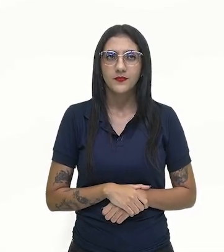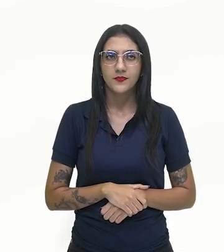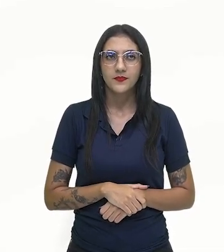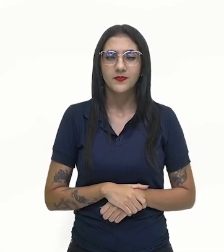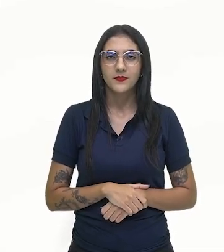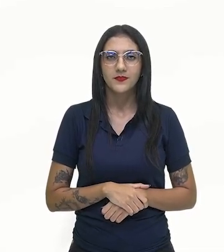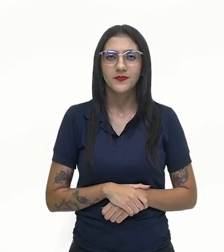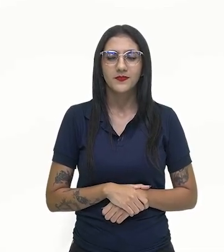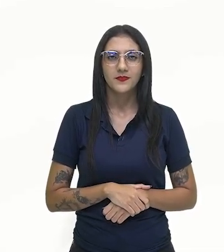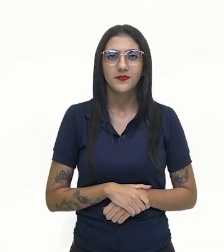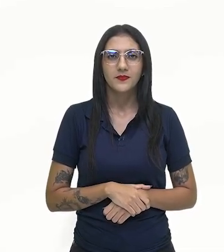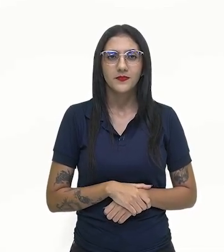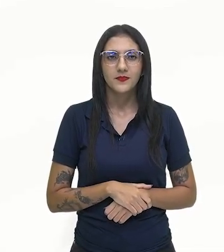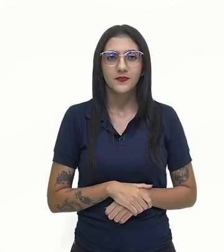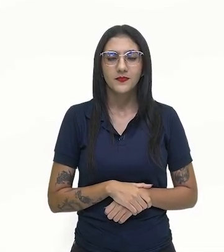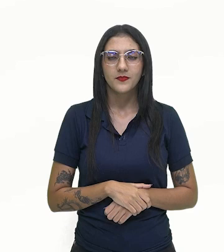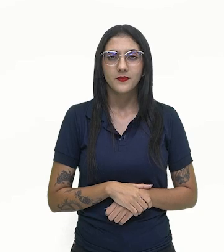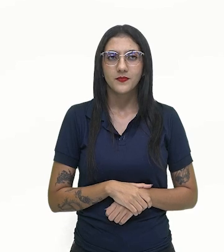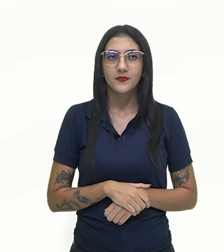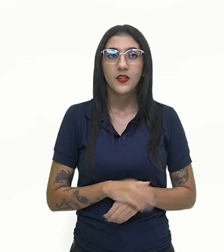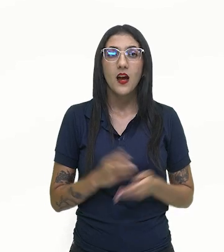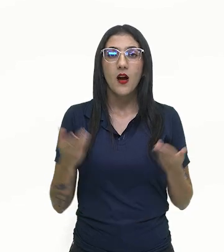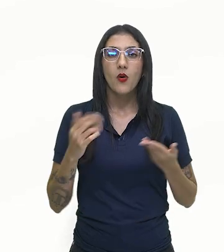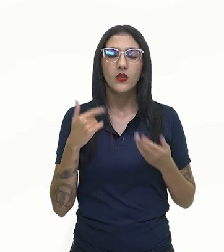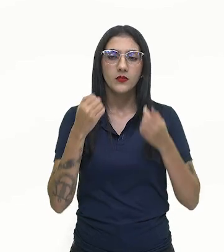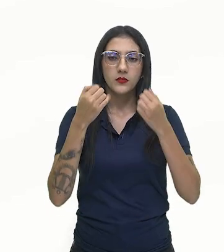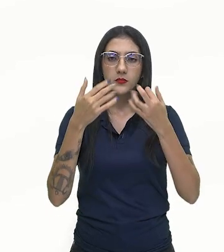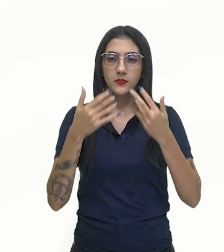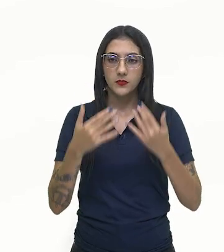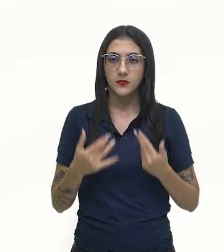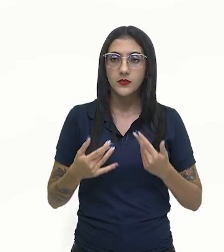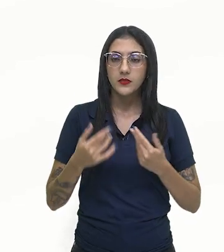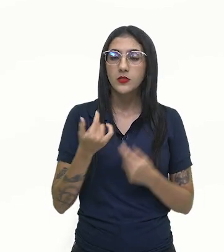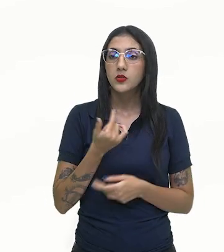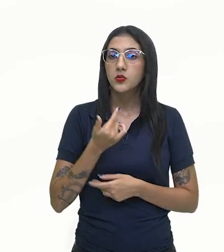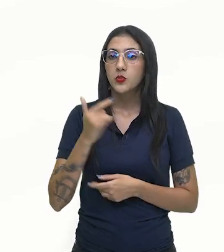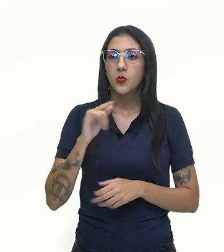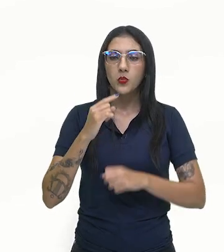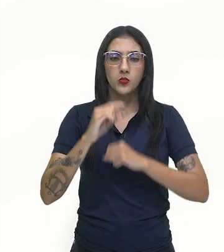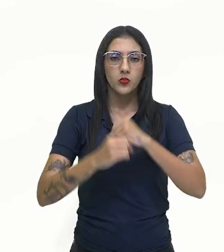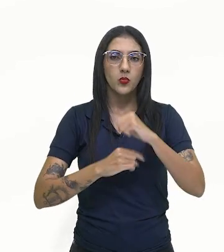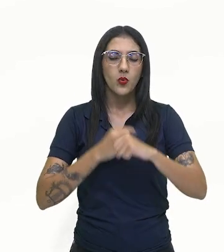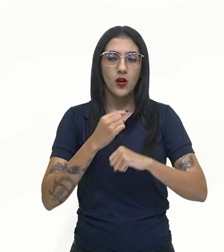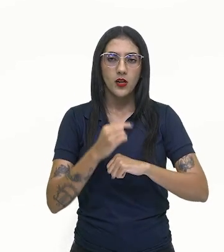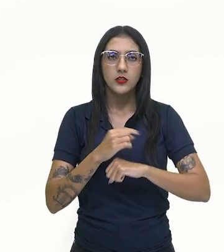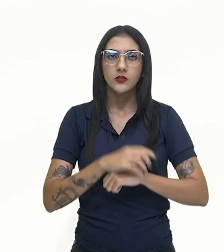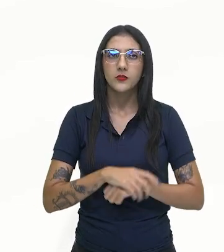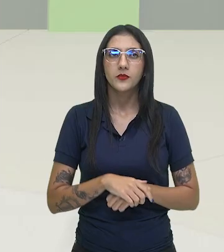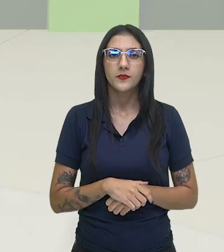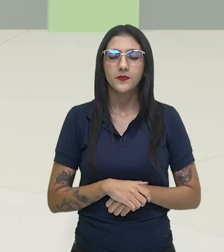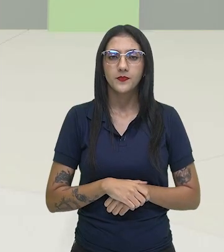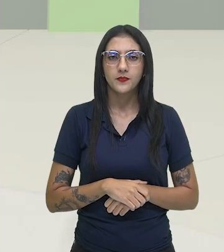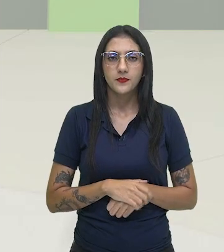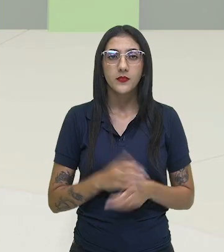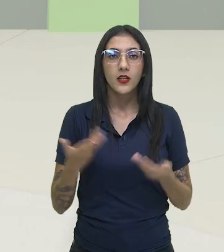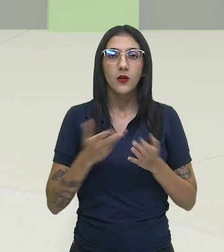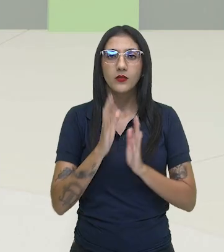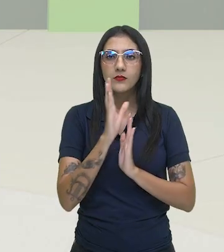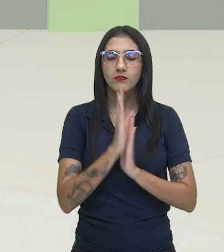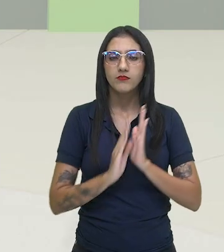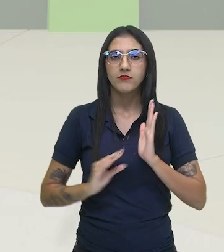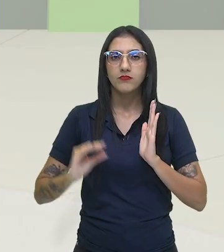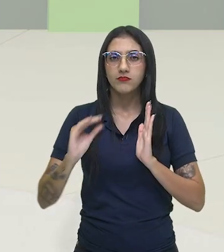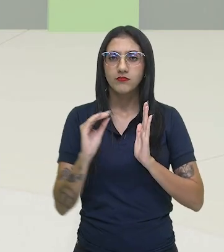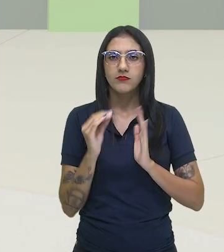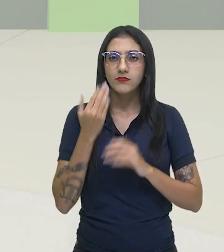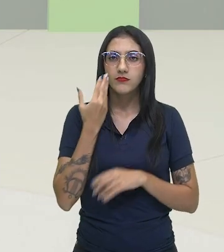Agora vamos falar de um outro átomo, que é o átomo de modelo de pudim de